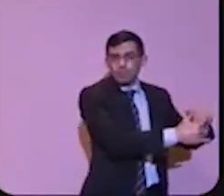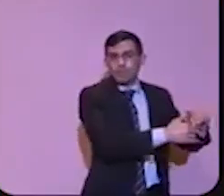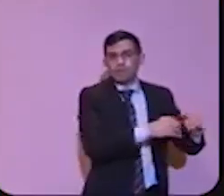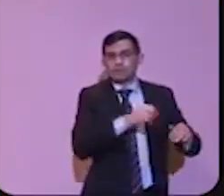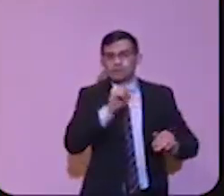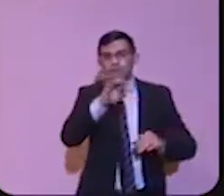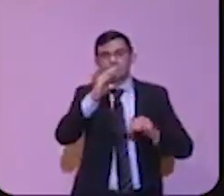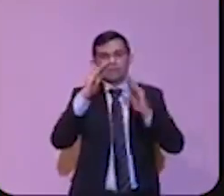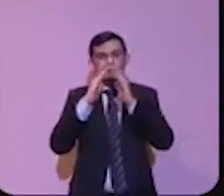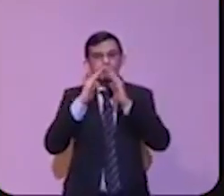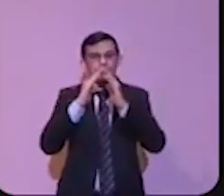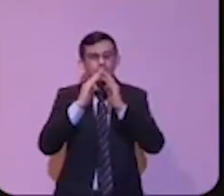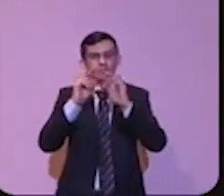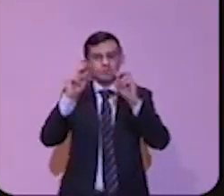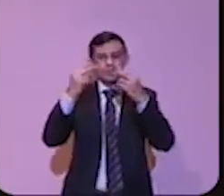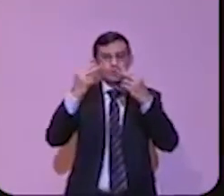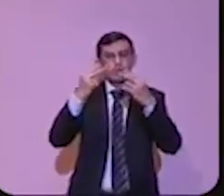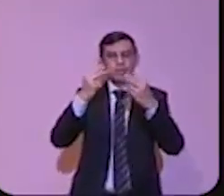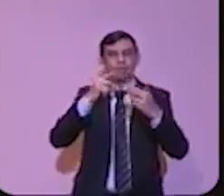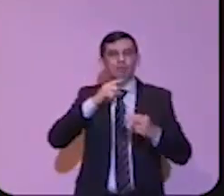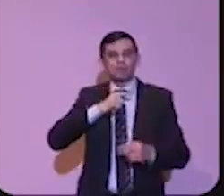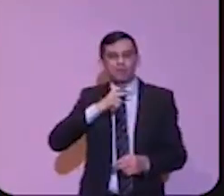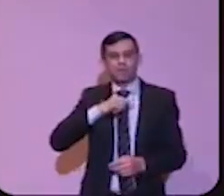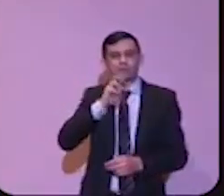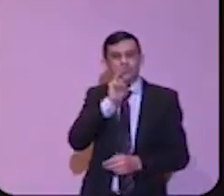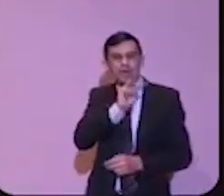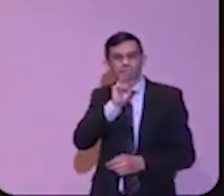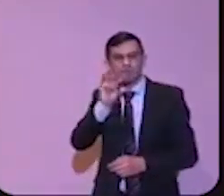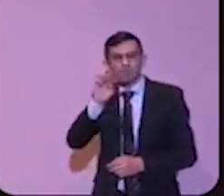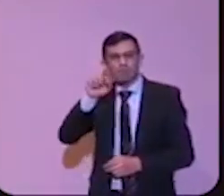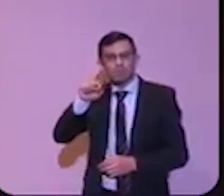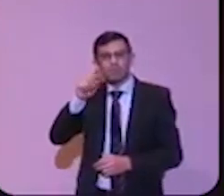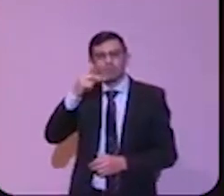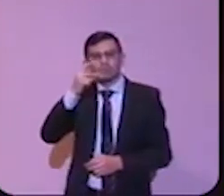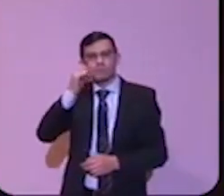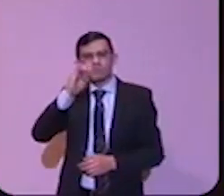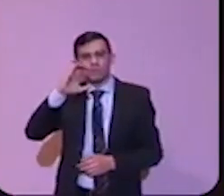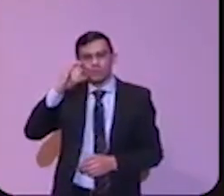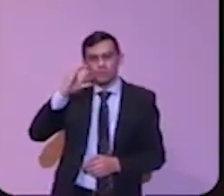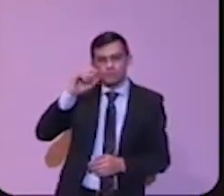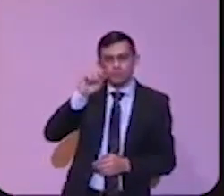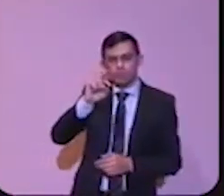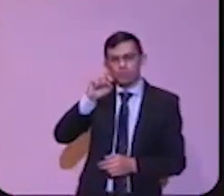da tela aí assistindo a gente, você vai entrar no nosso site,